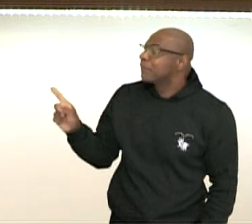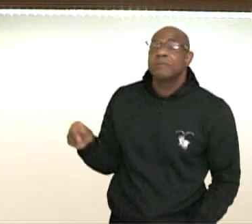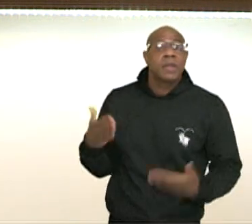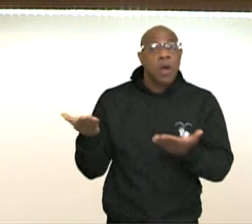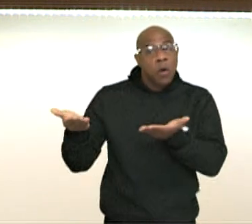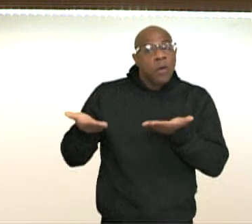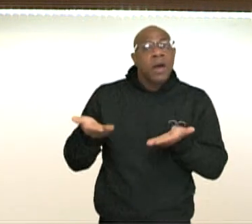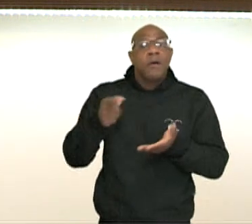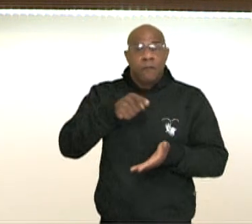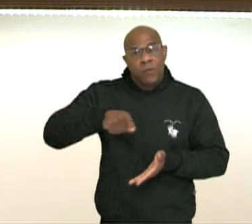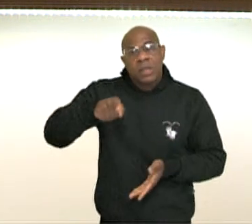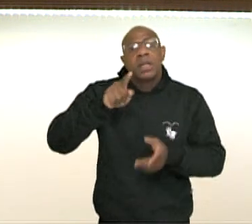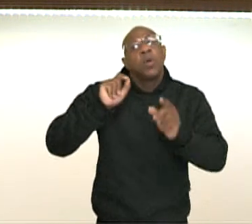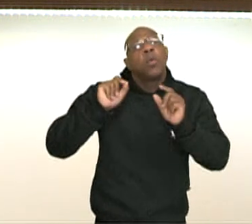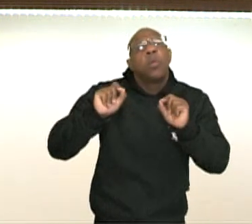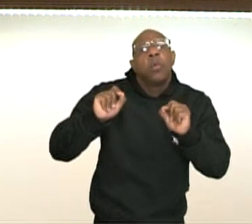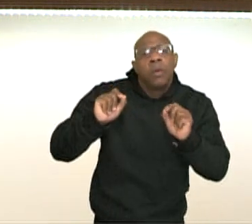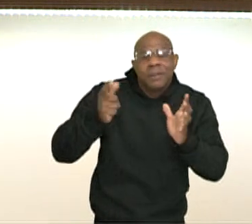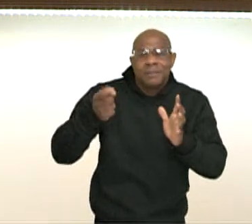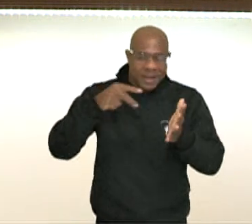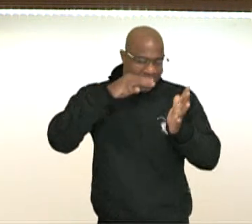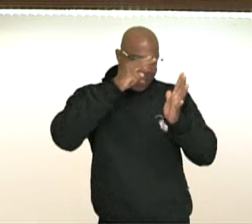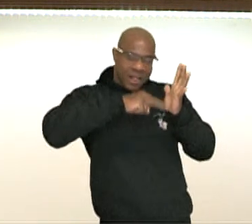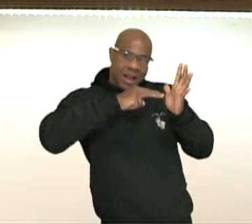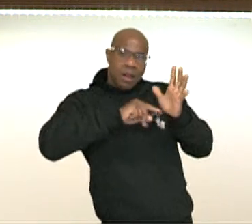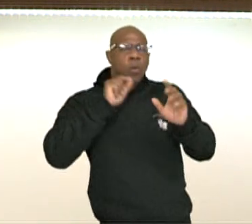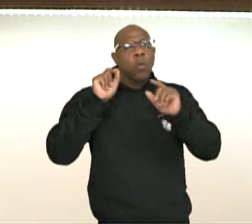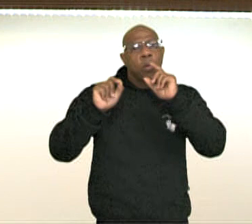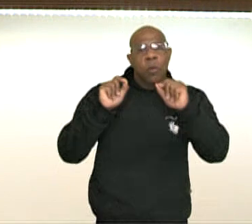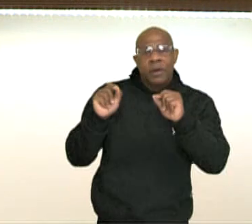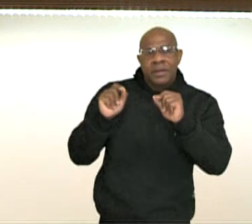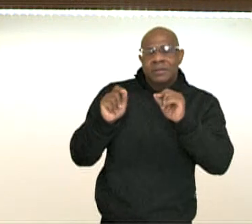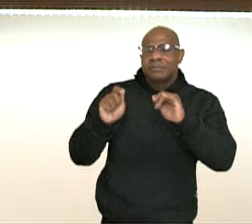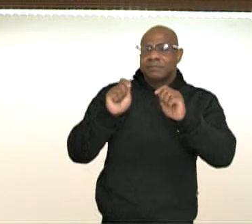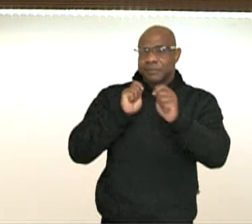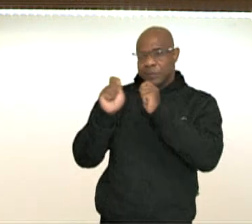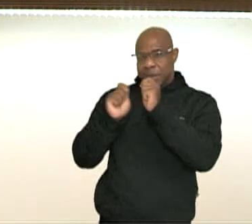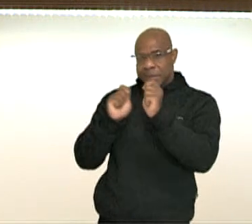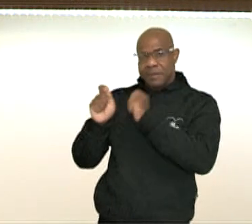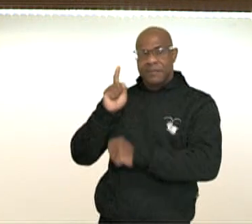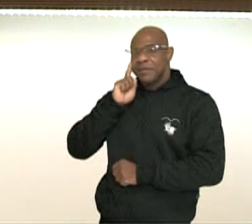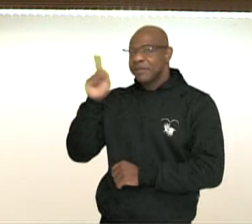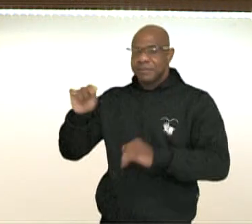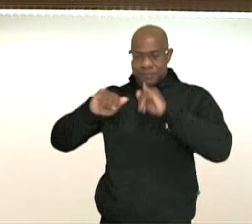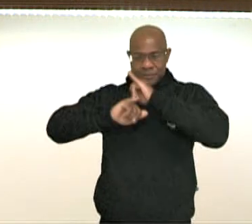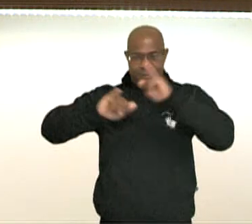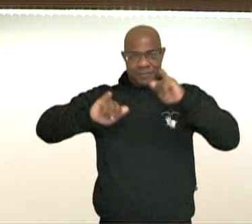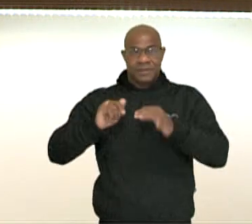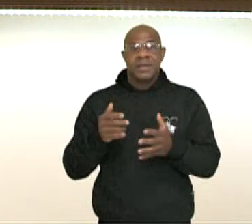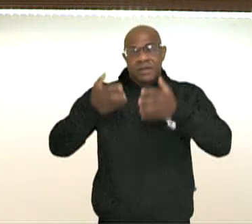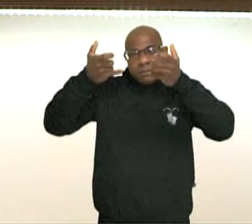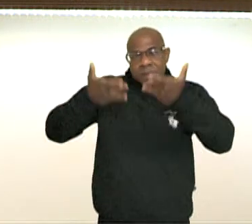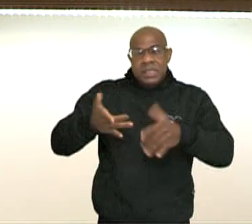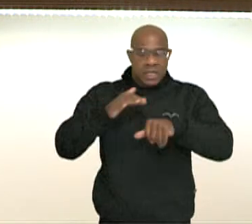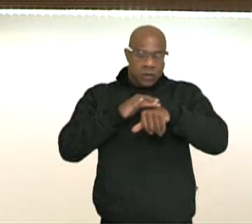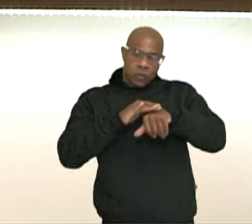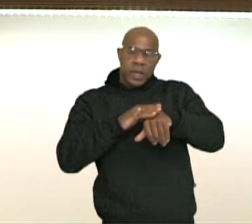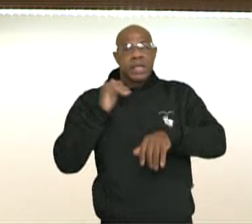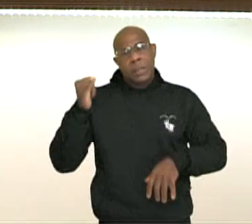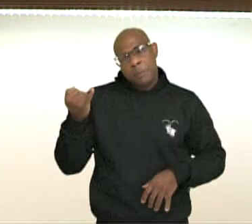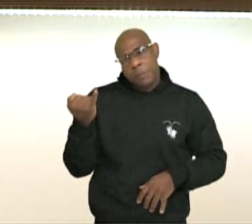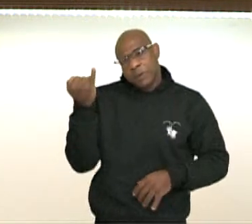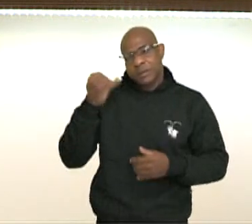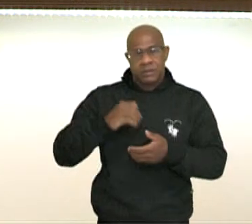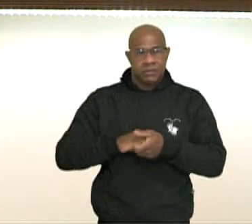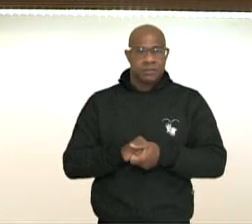convidar você agora para você ler comigo uma matéria que vai tratar sobre algumas doenças, muito importante.